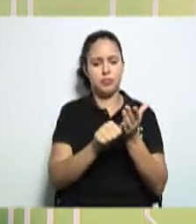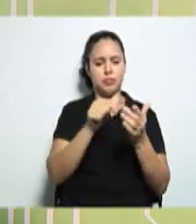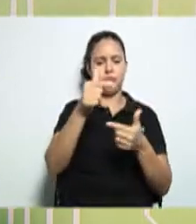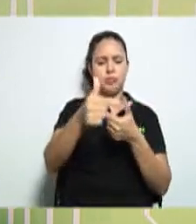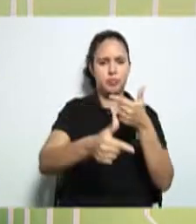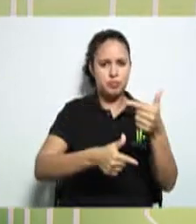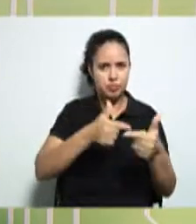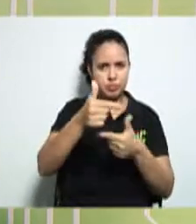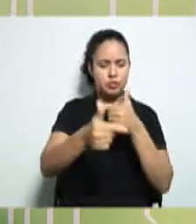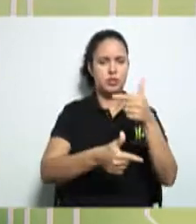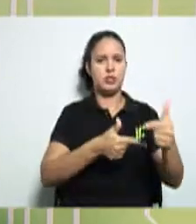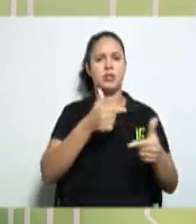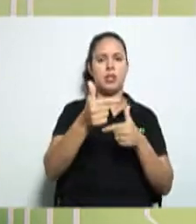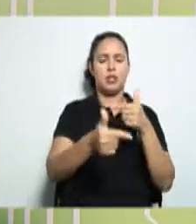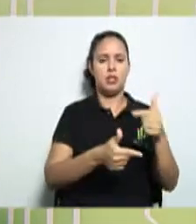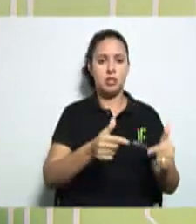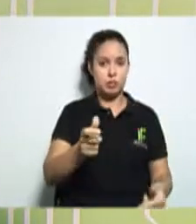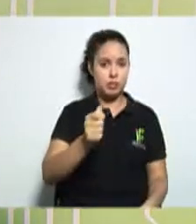comum,